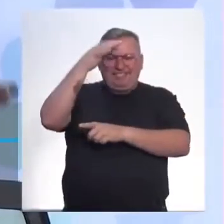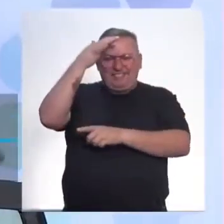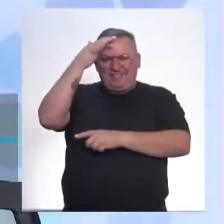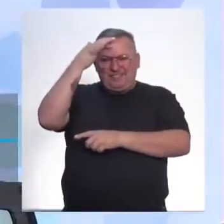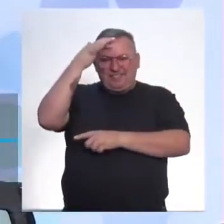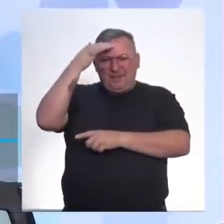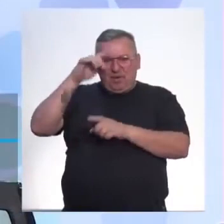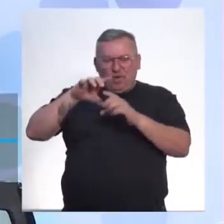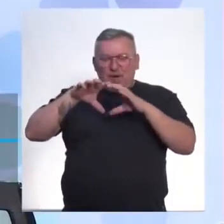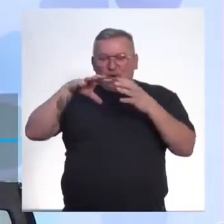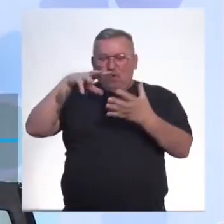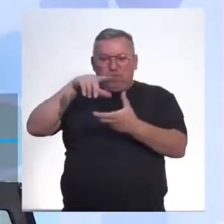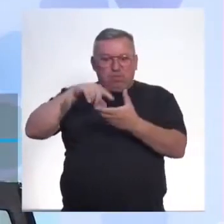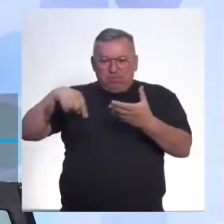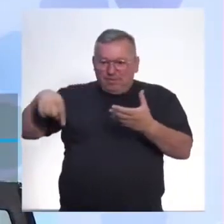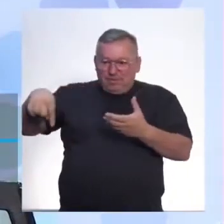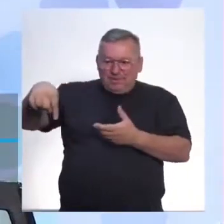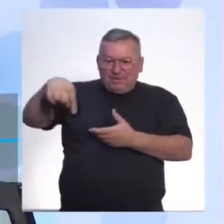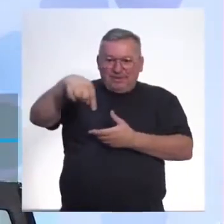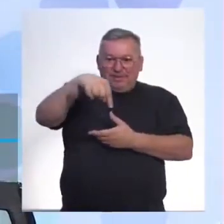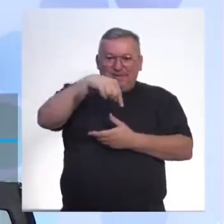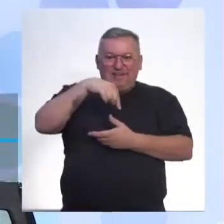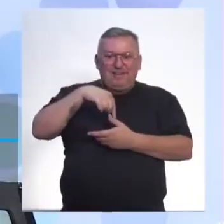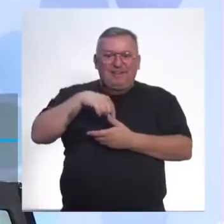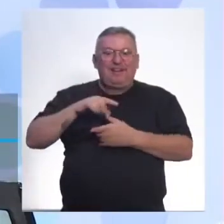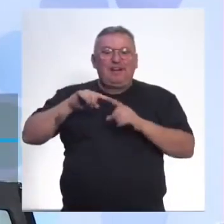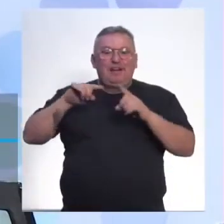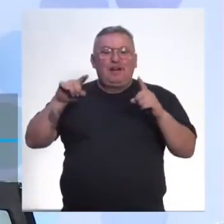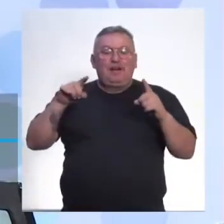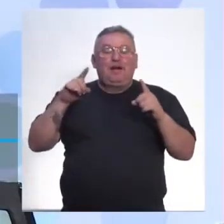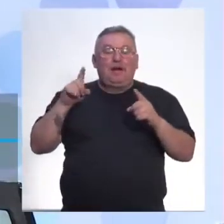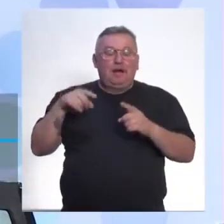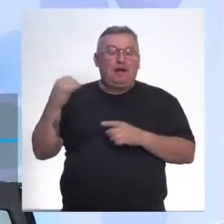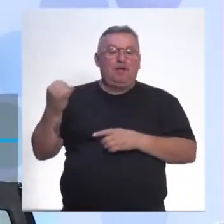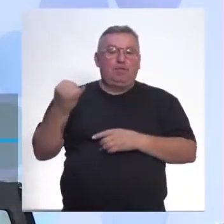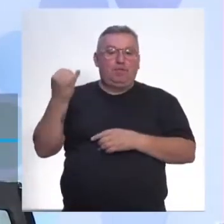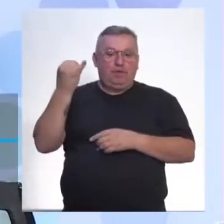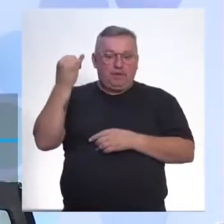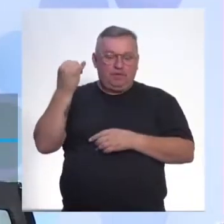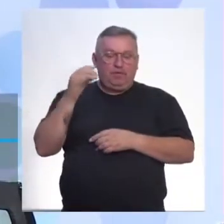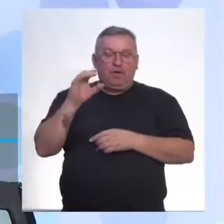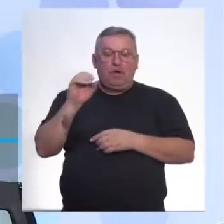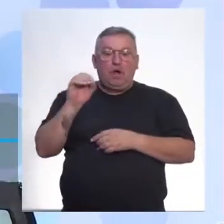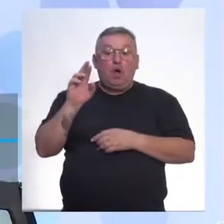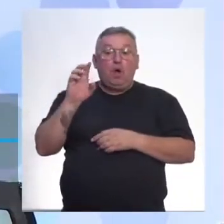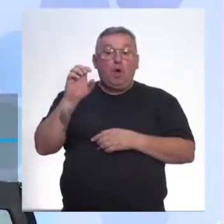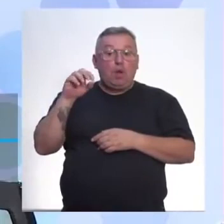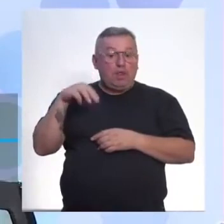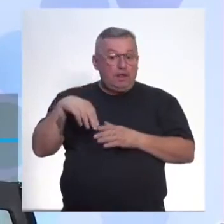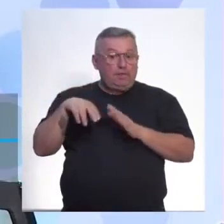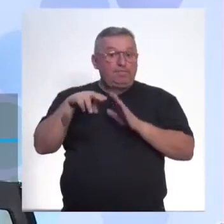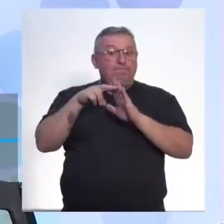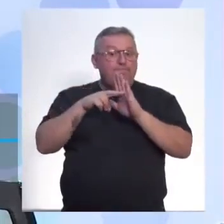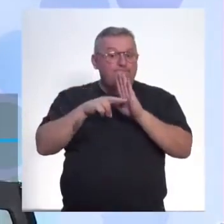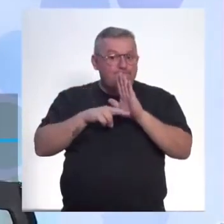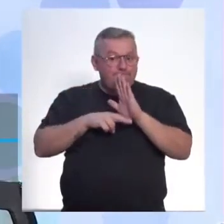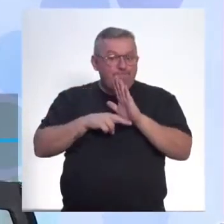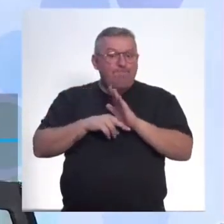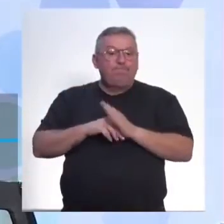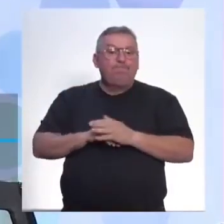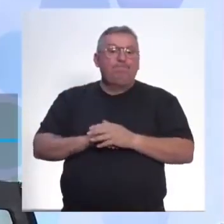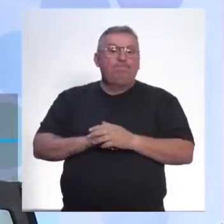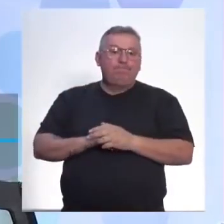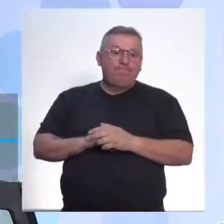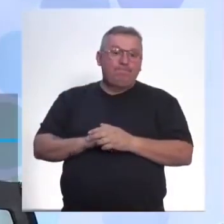parar do outro lado do mundo, tá? Então, a ordem é extremamente importante, a gente tem que tomar esse cuidado. Tudo